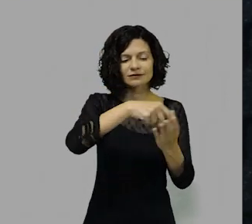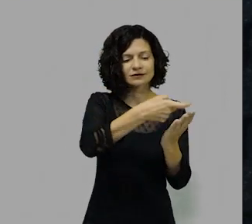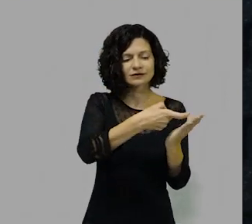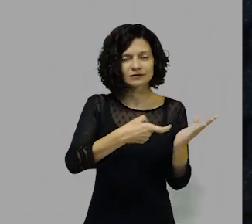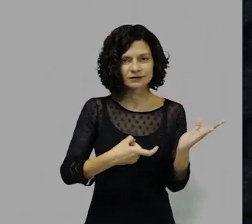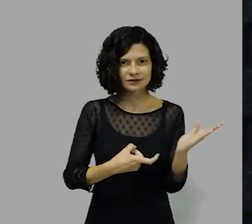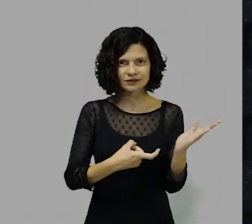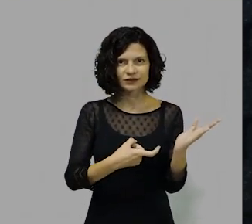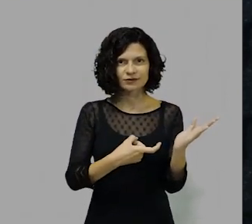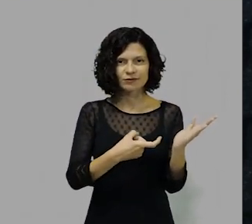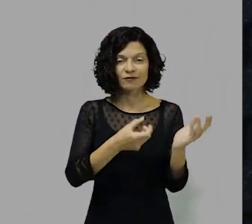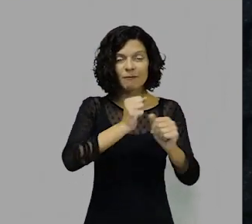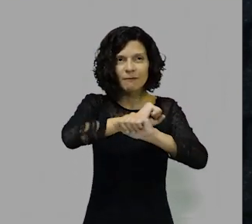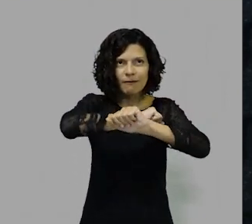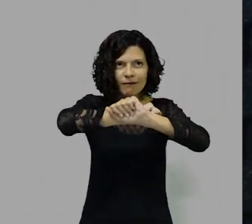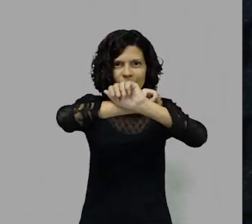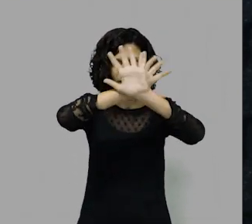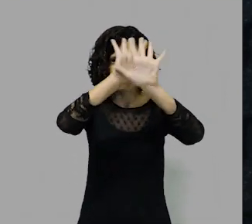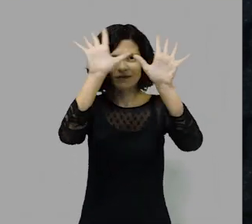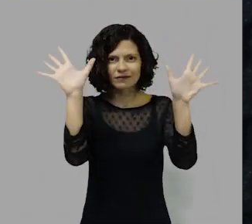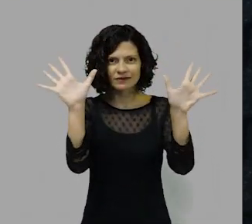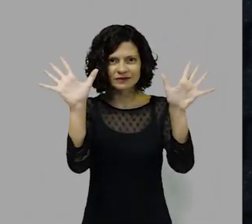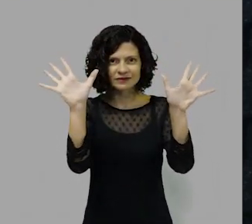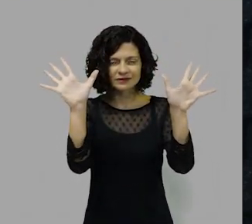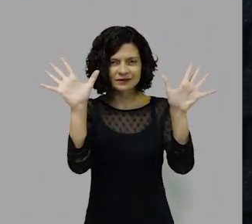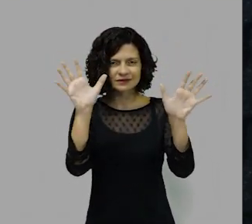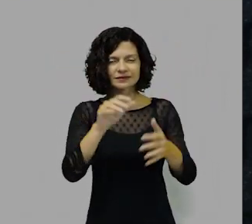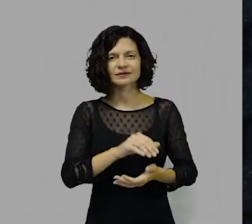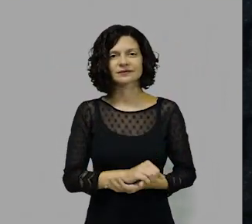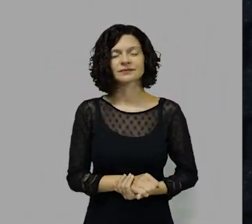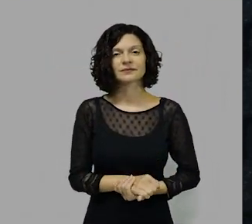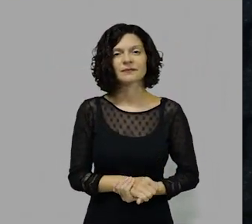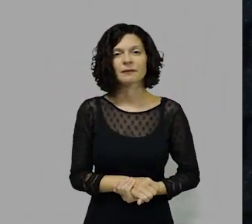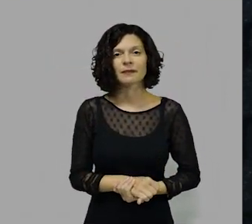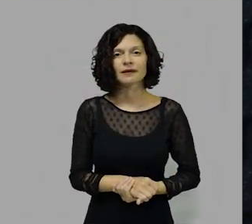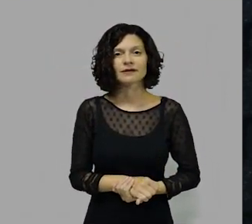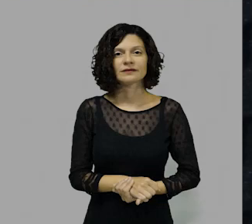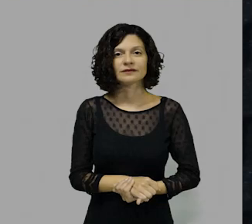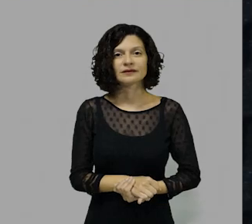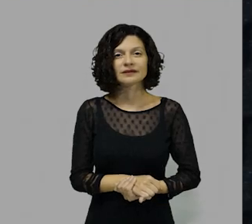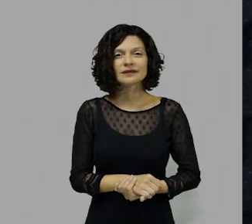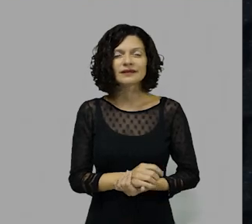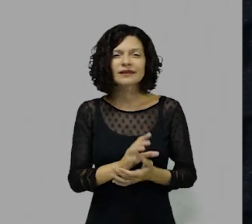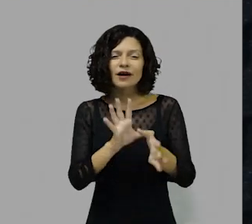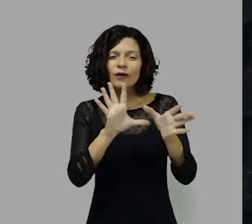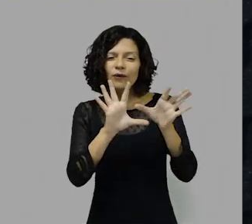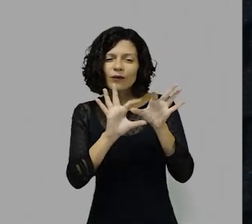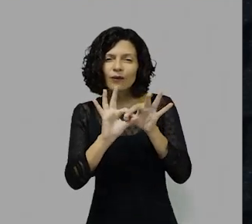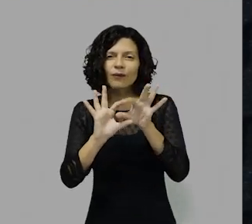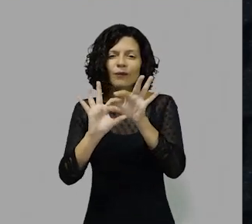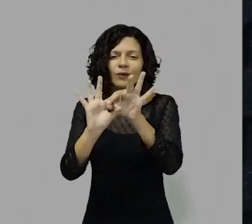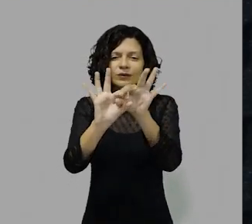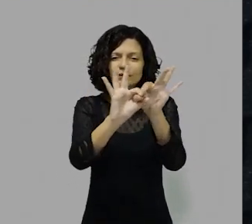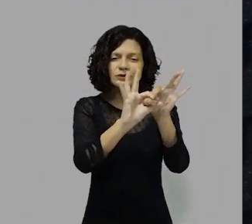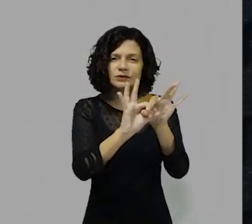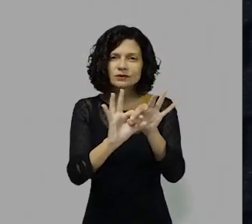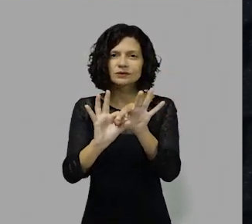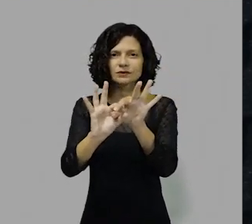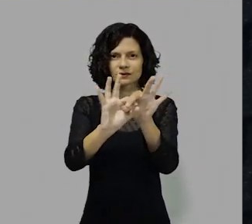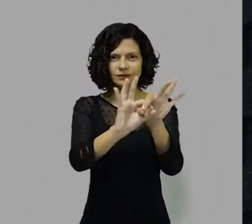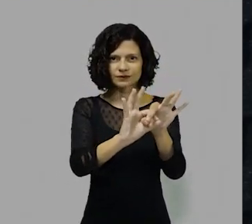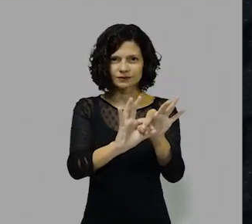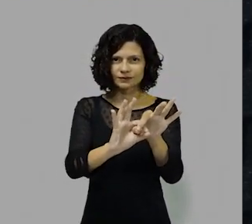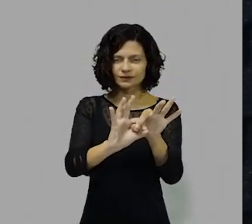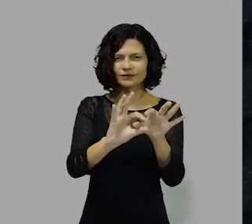dar clareza, clarity, a clareza, e a cohesion, a coesão. Então, quando a gente fala de